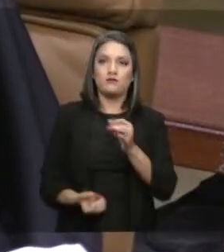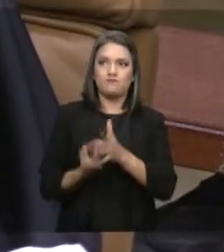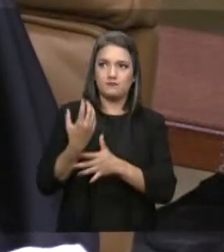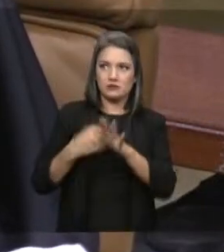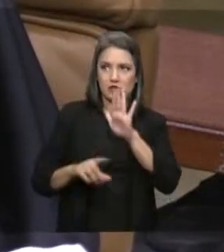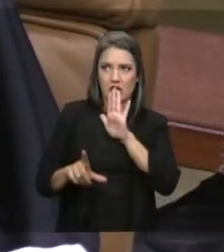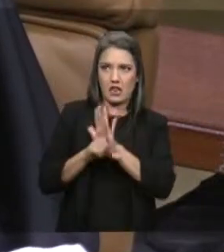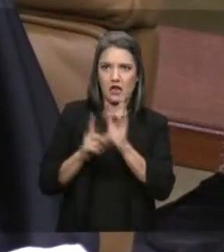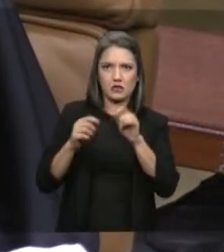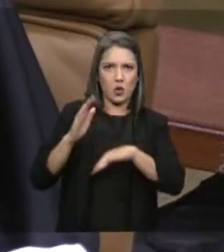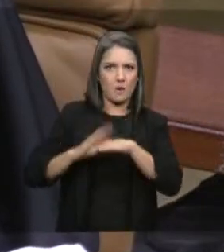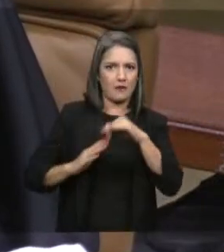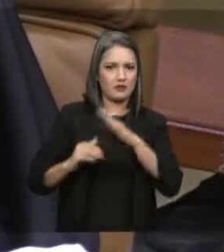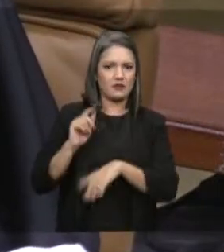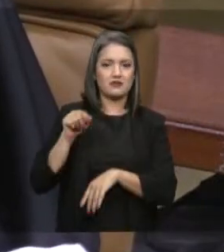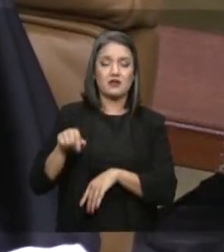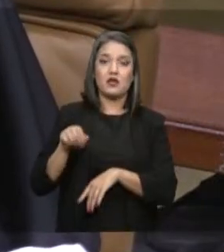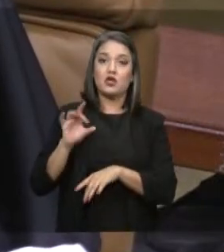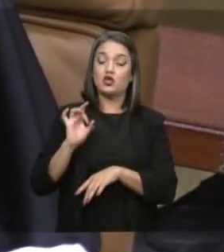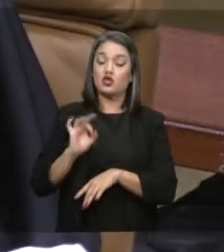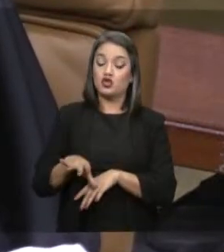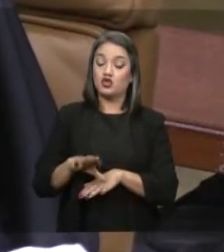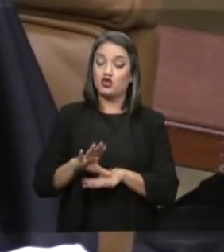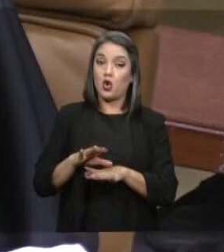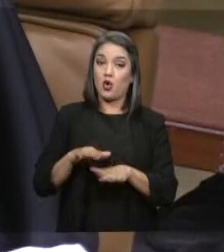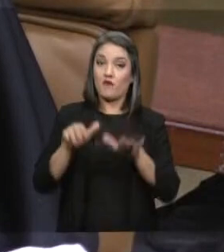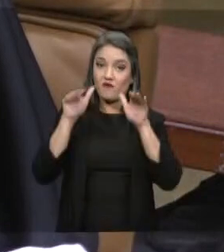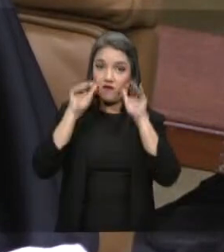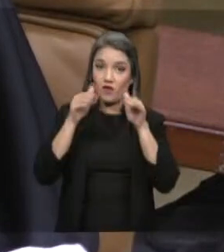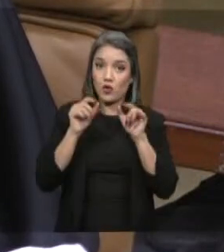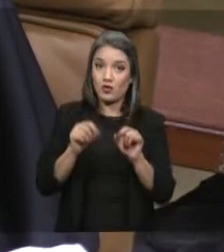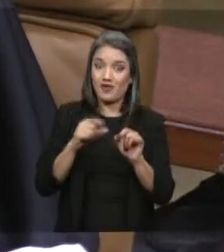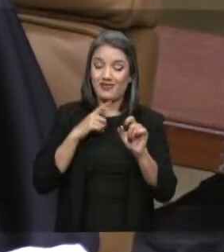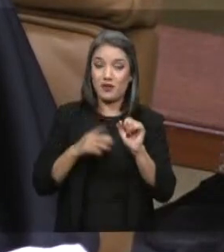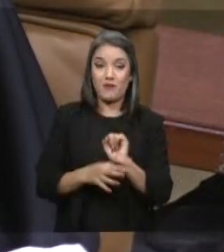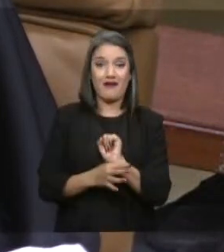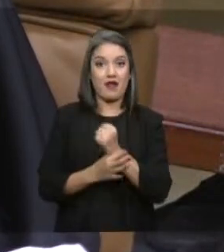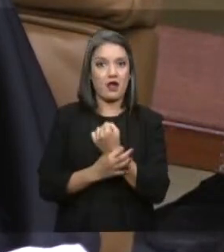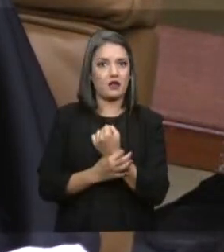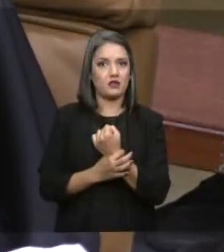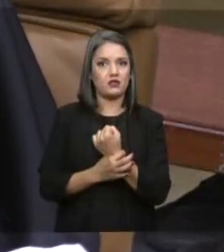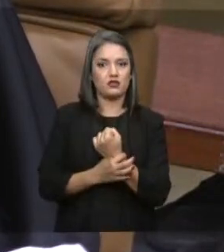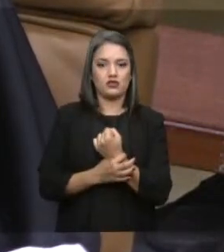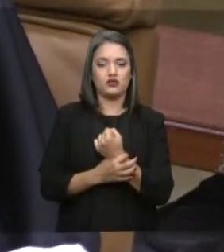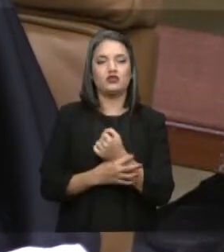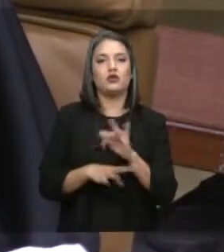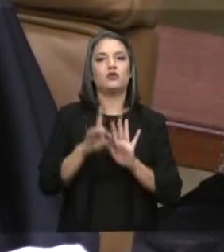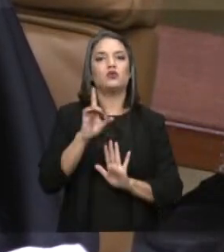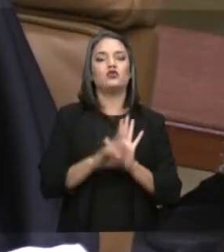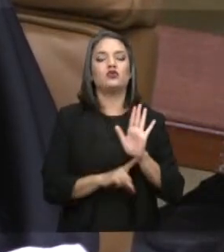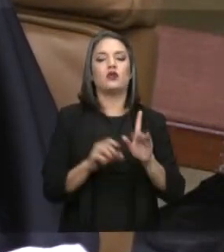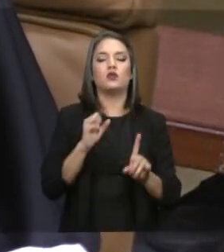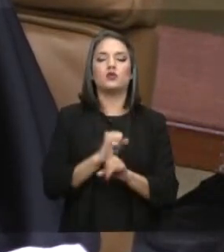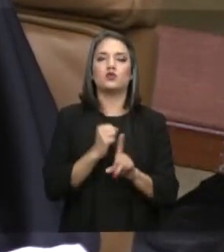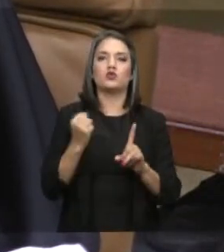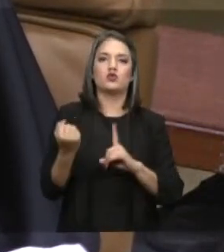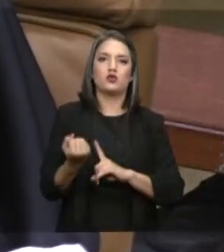limitou-se a intensificar uma garantia um direito social